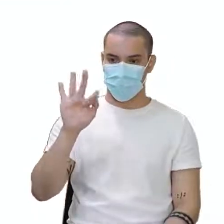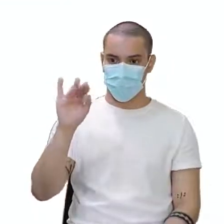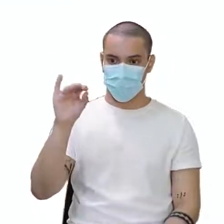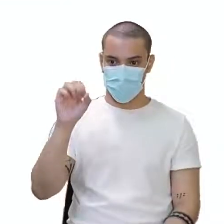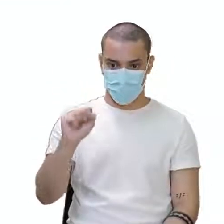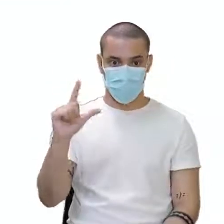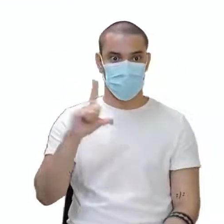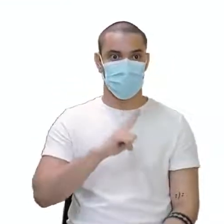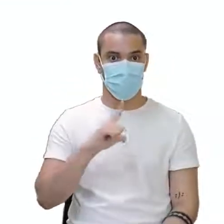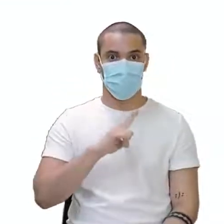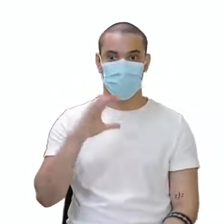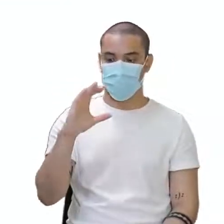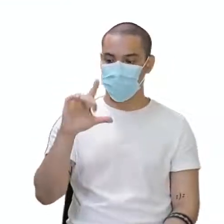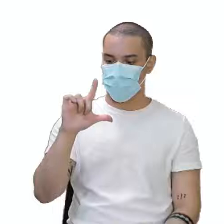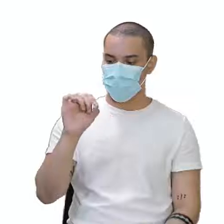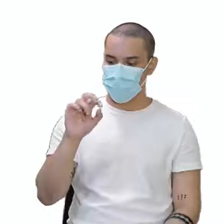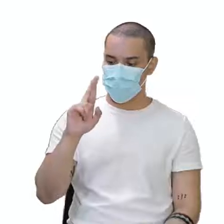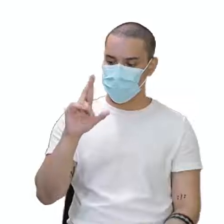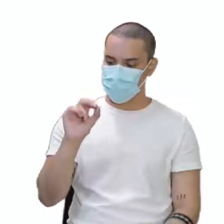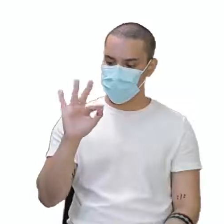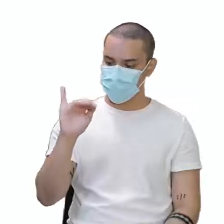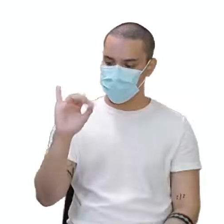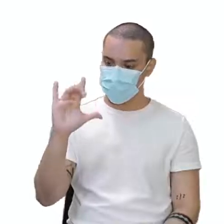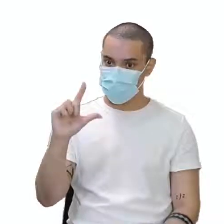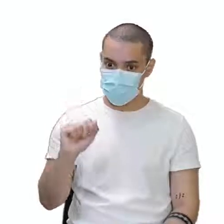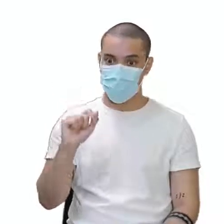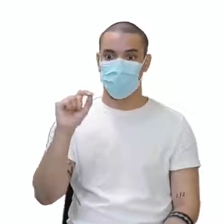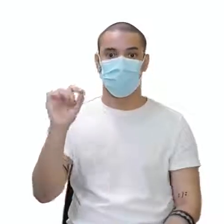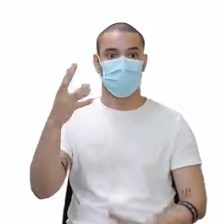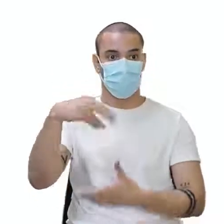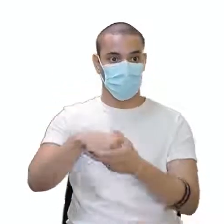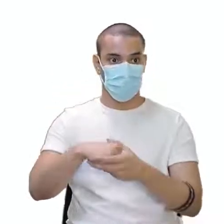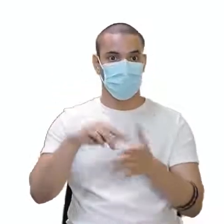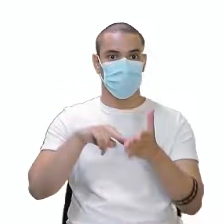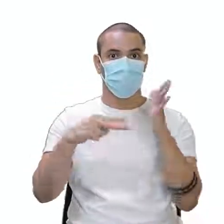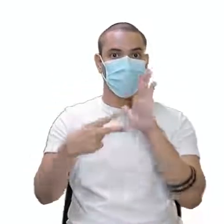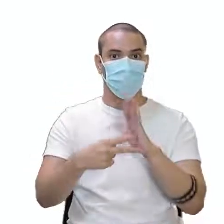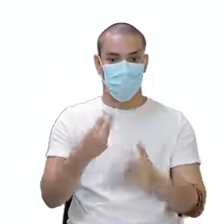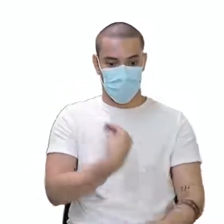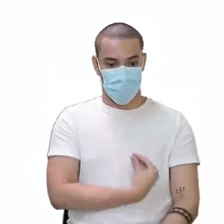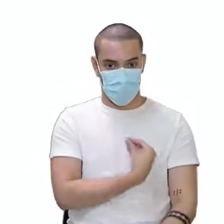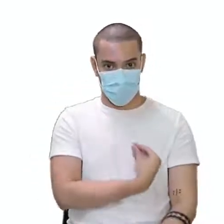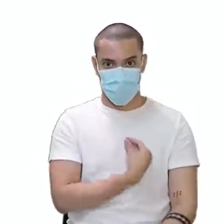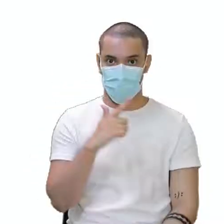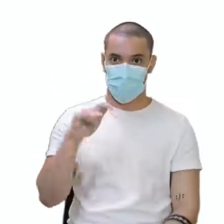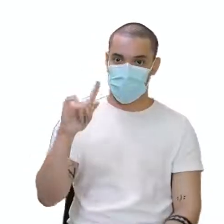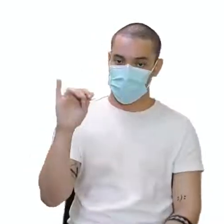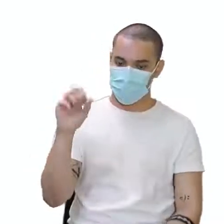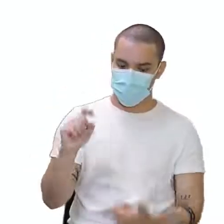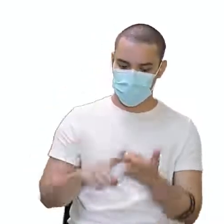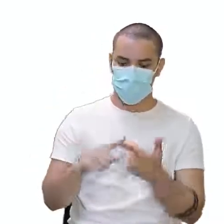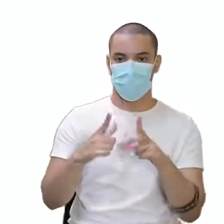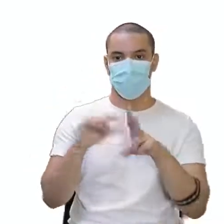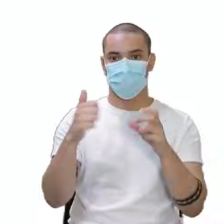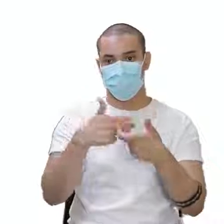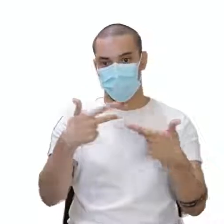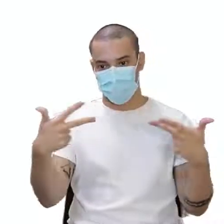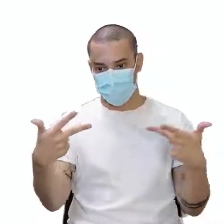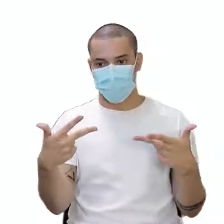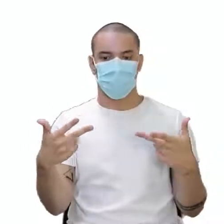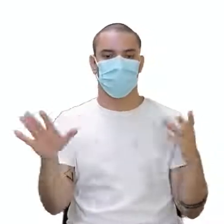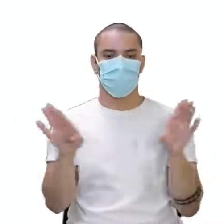que possuem a clorofila, esses seres vivos, as algas e os